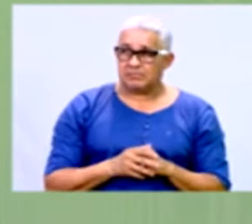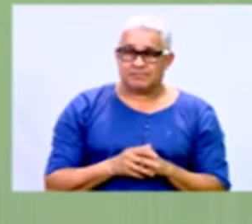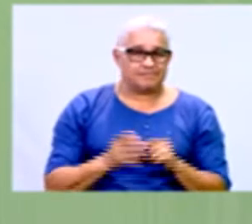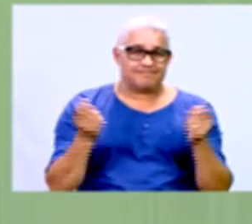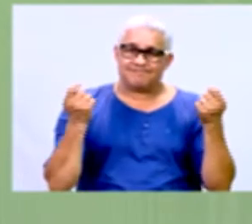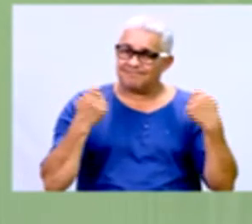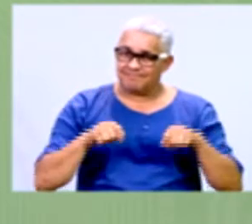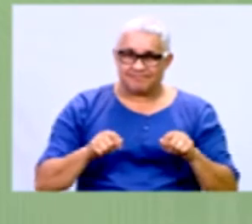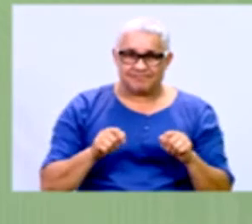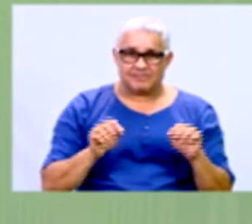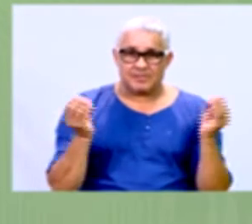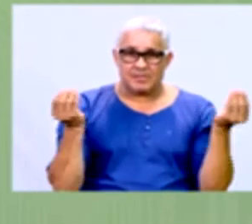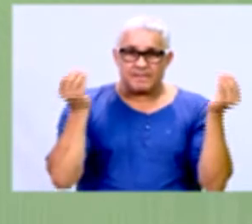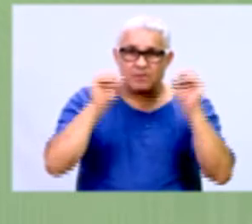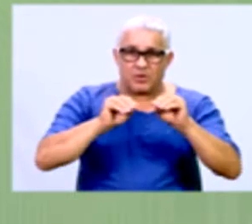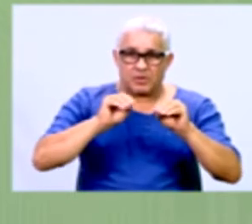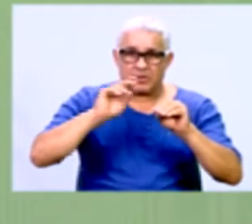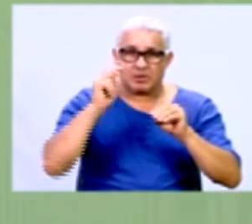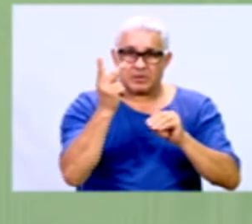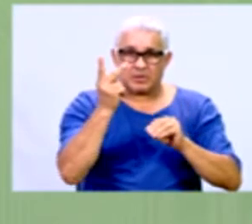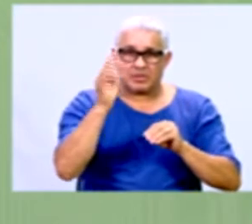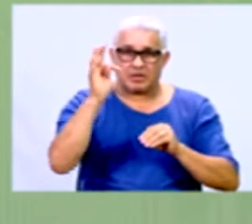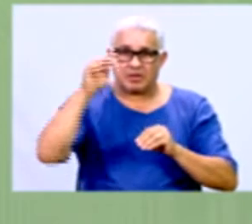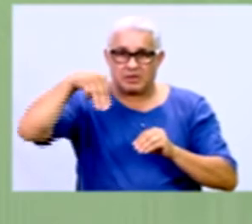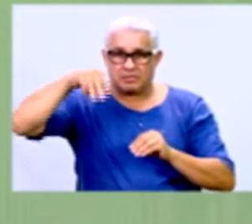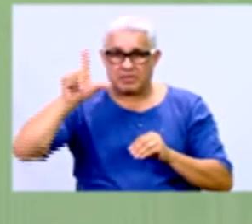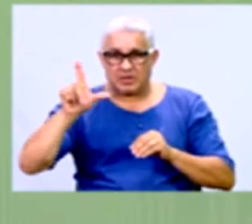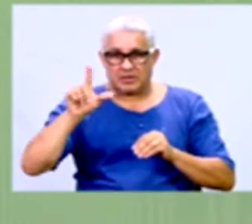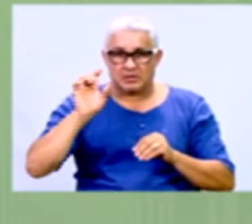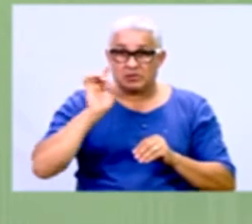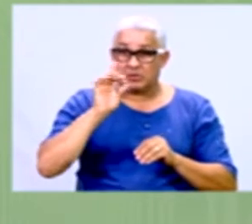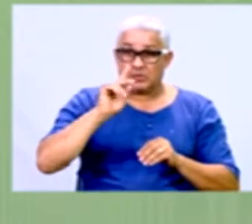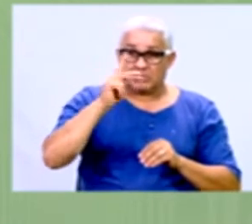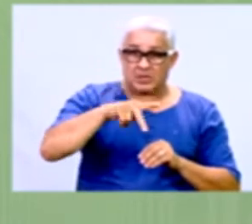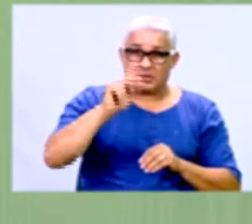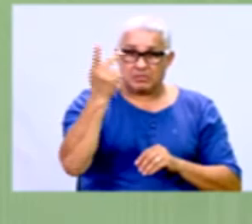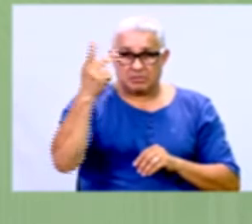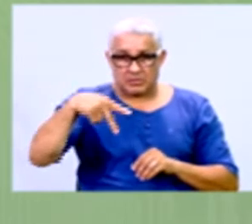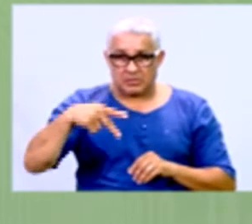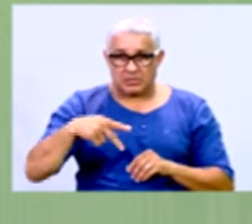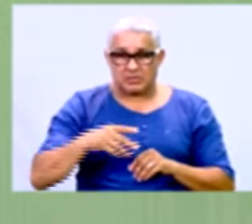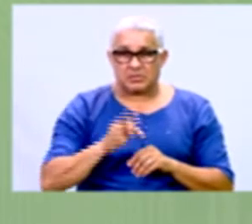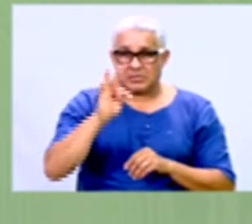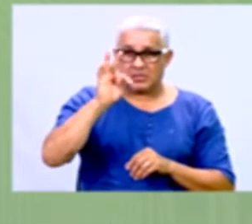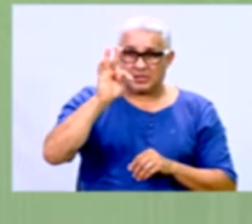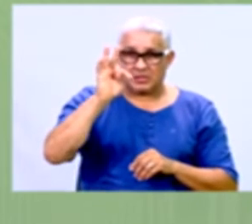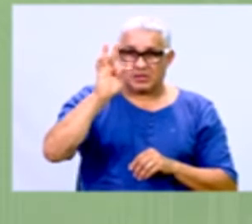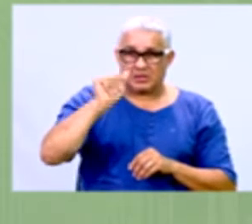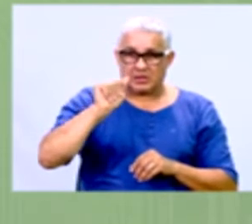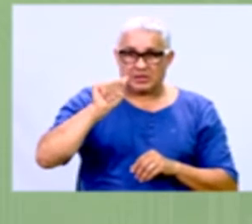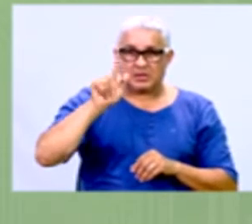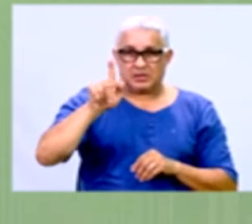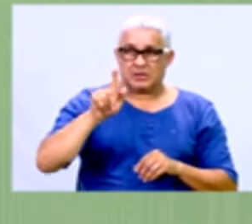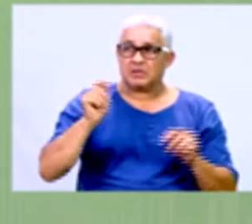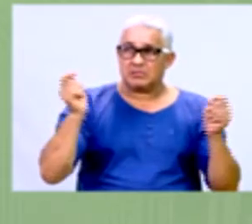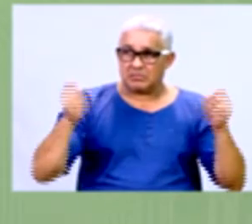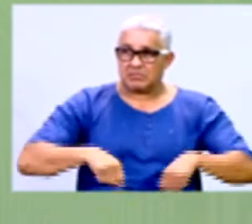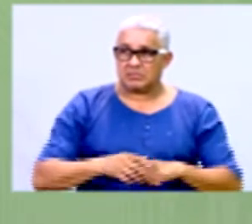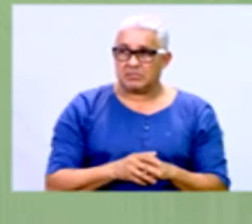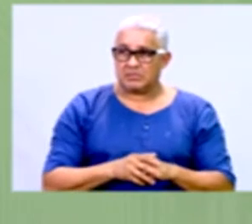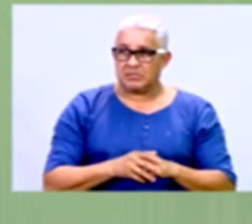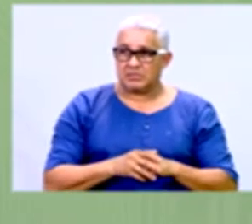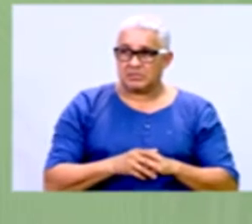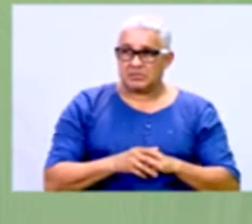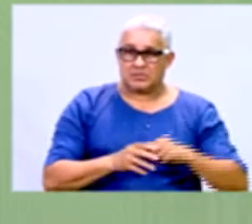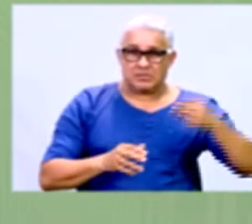fazer declarações HTML, fiquem tranquilos, é só PHP mesmo, né? Somente as tags do PHP servem, né? Então só isso aqui, ó, já vai